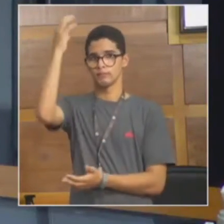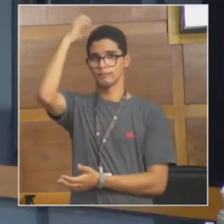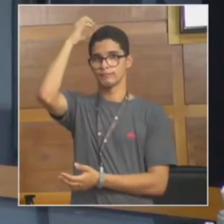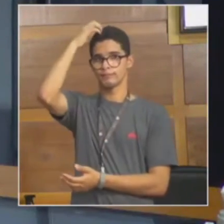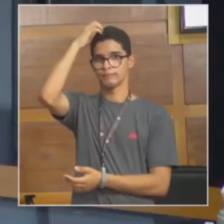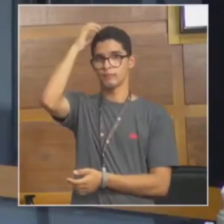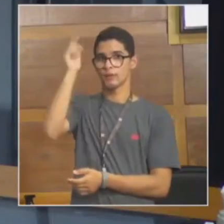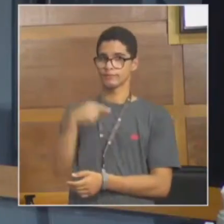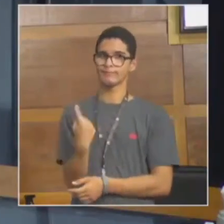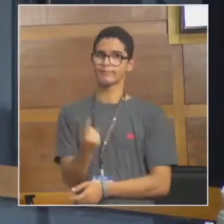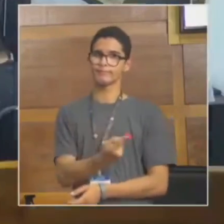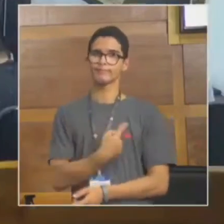só para deixar claro